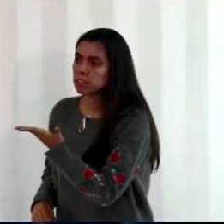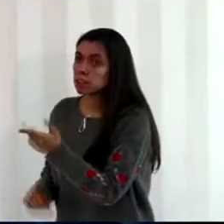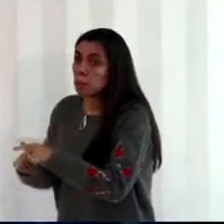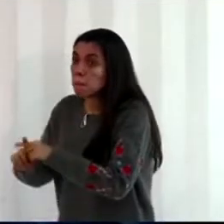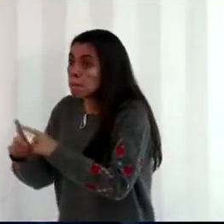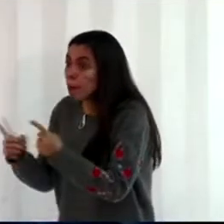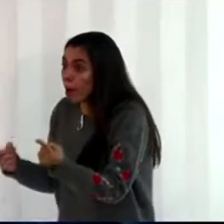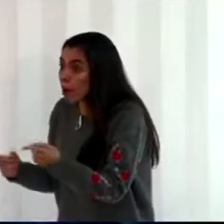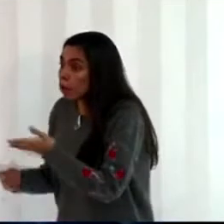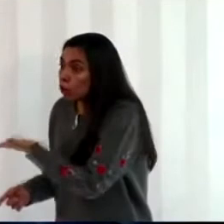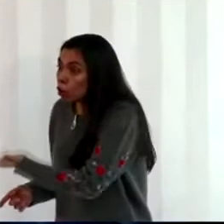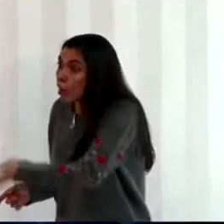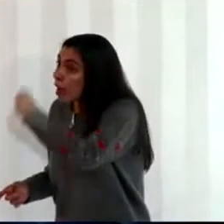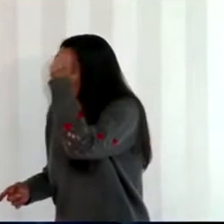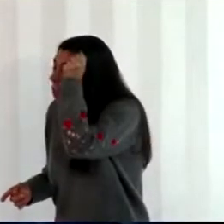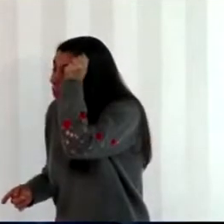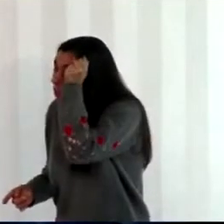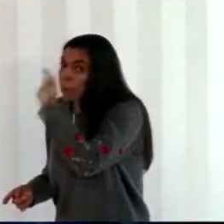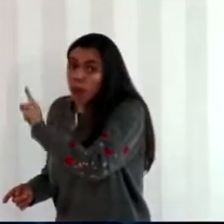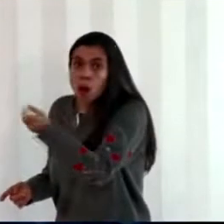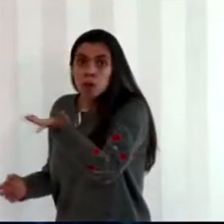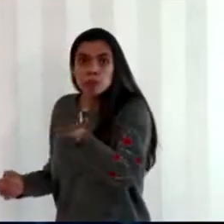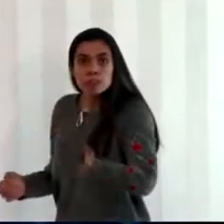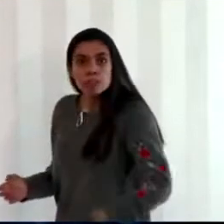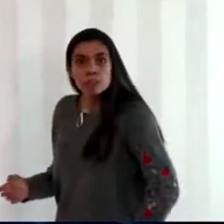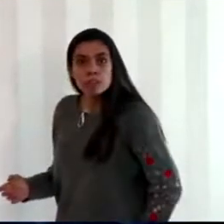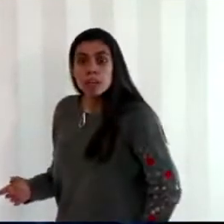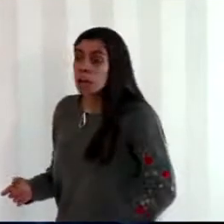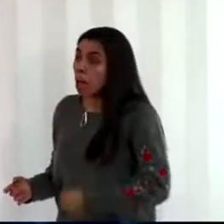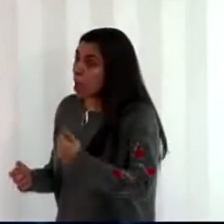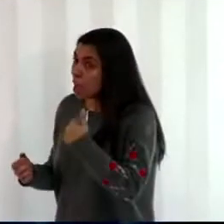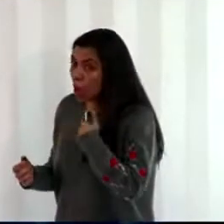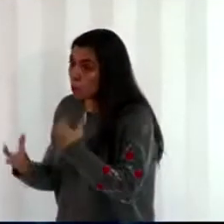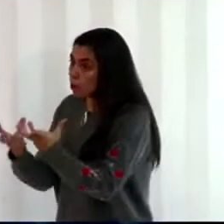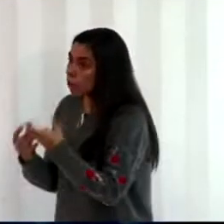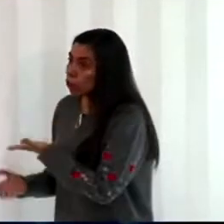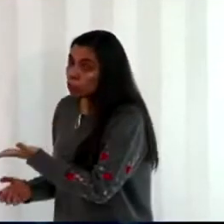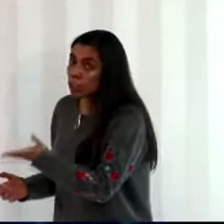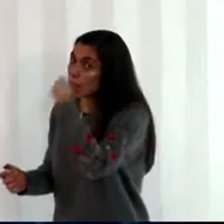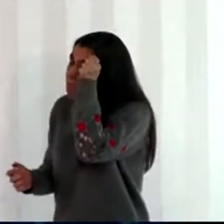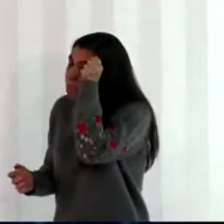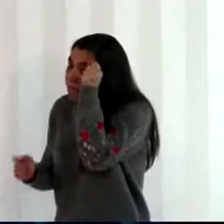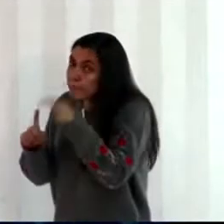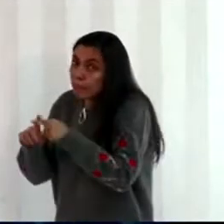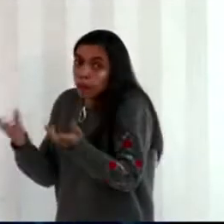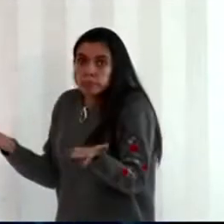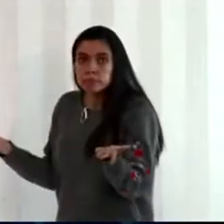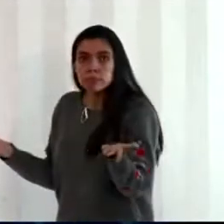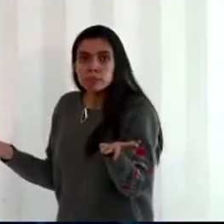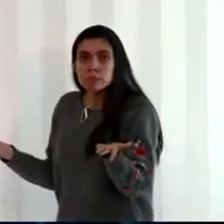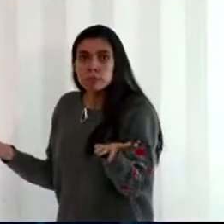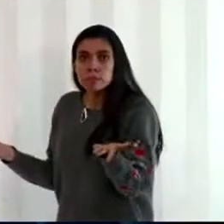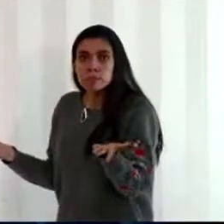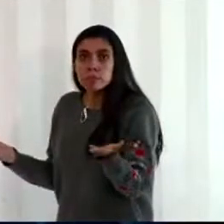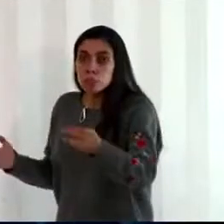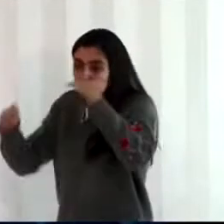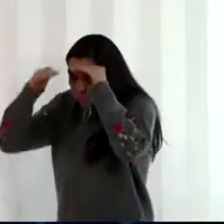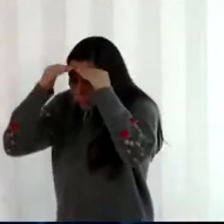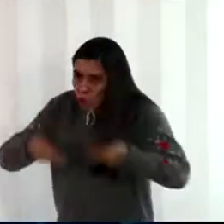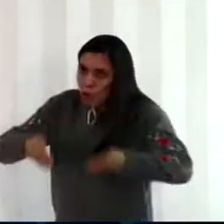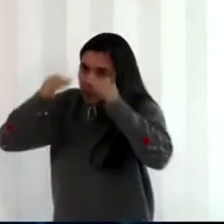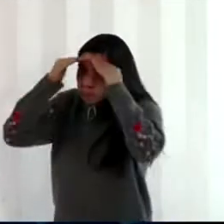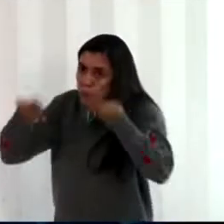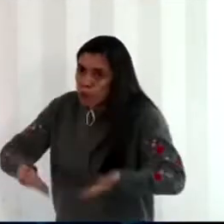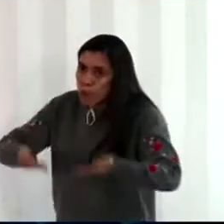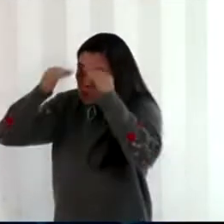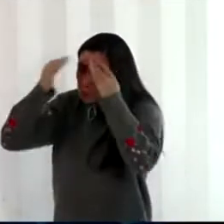o Senhor. Considerai, eu vos rogo, desde este dia em diante, desde o 24º do